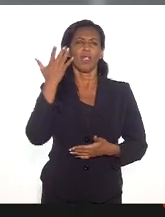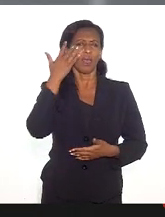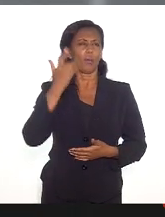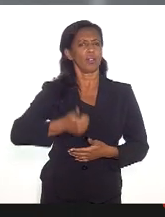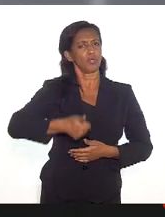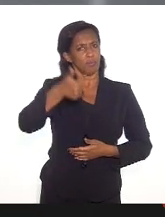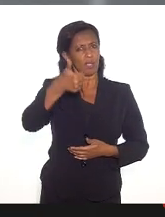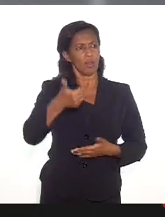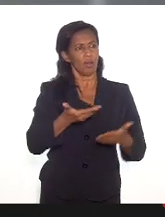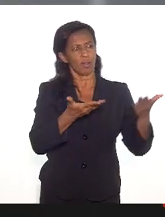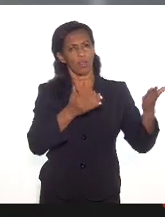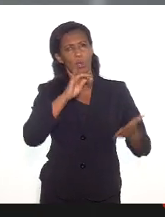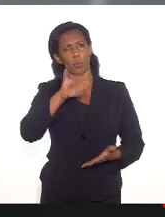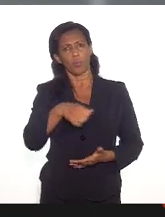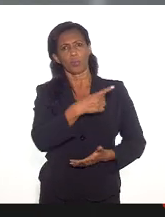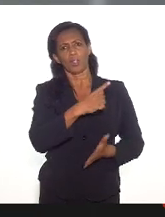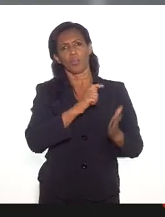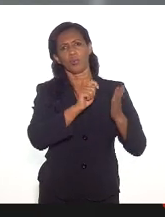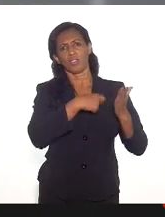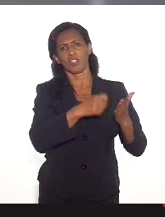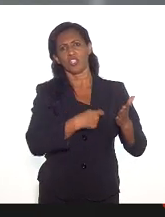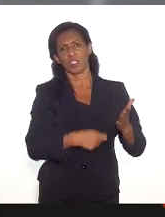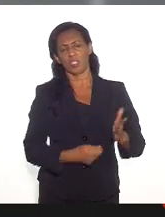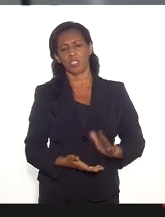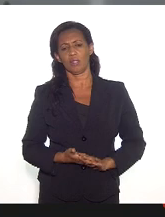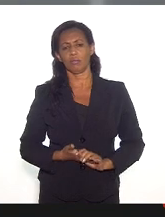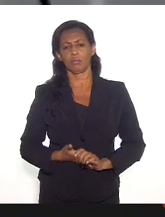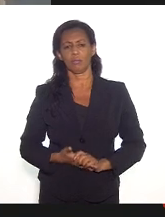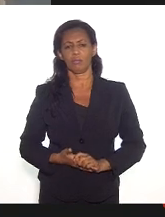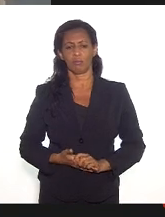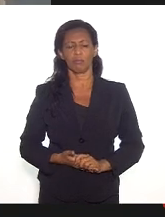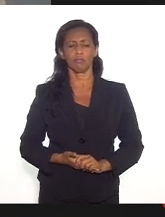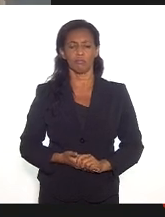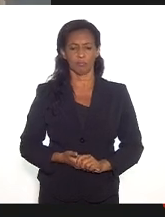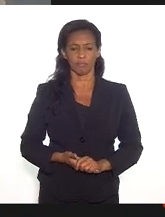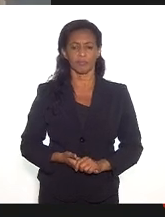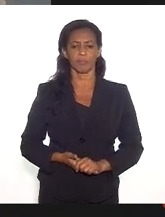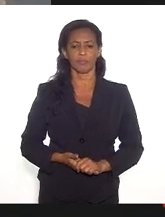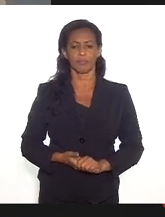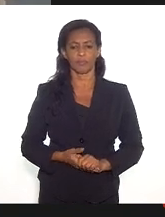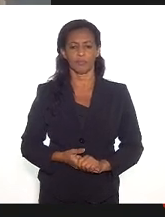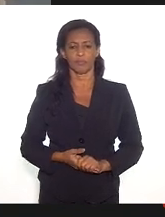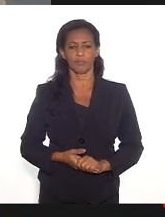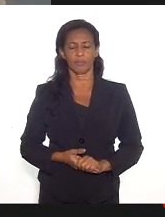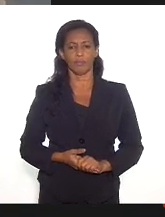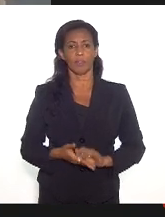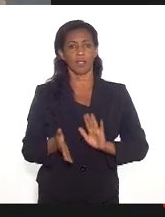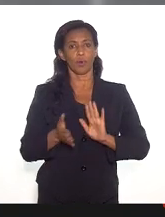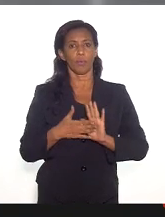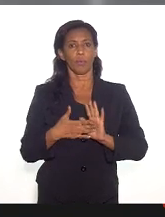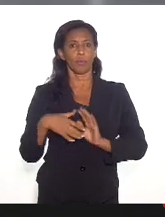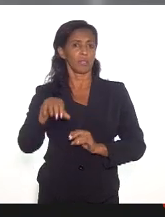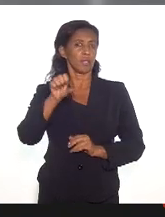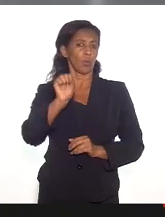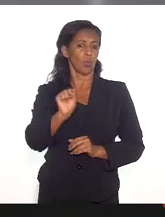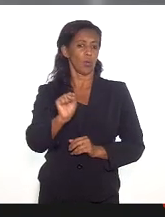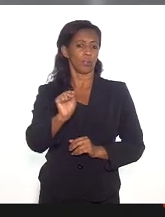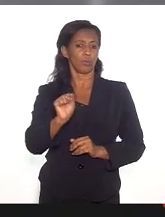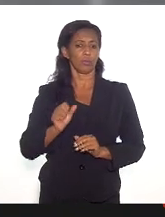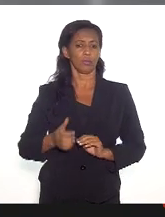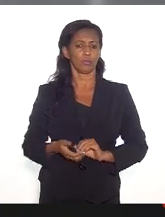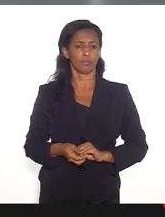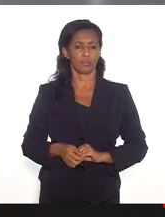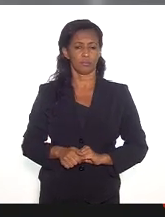gente ouvir os inscritos, né? Porque aí, se pode comentar. E eu queria propor, são 8 inscrições por